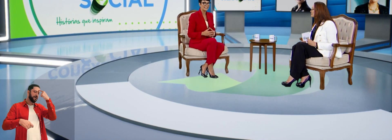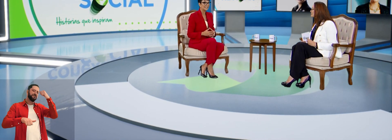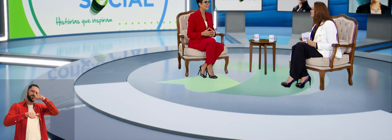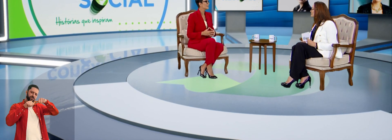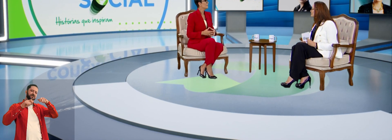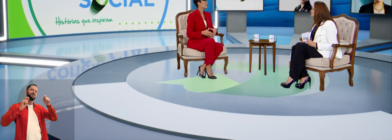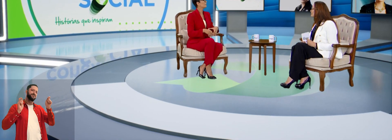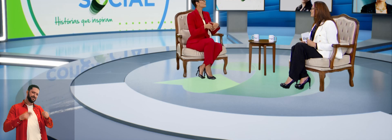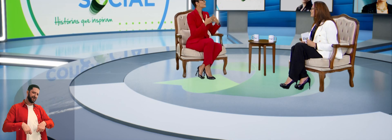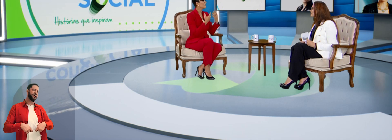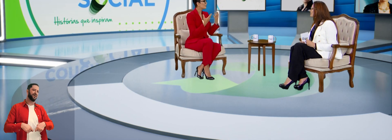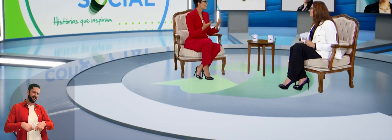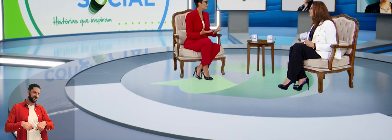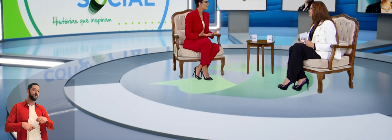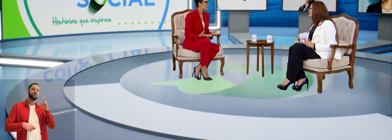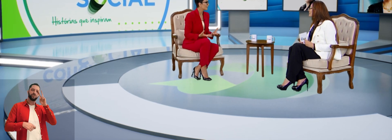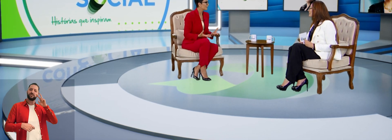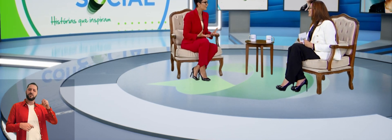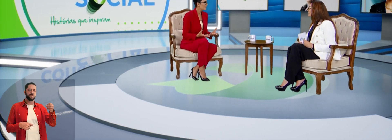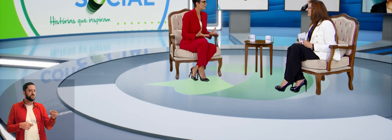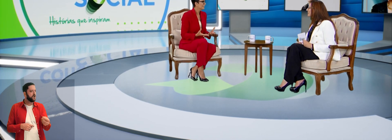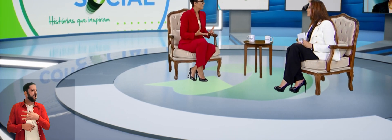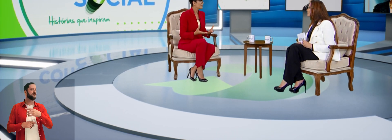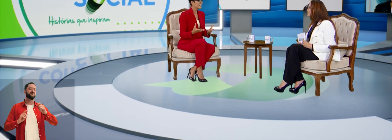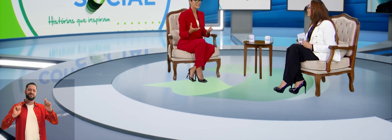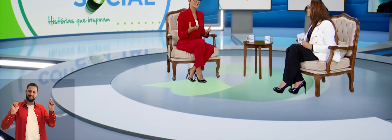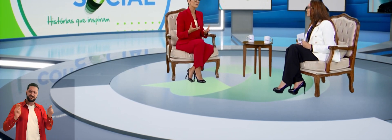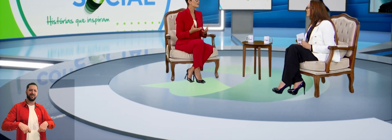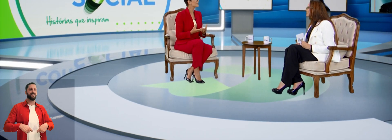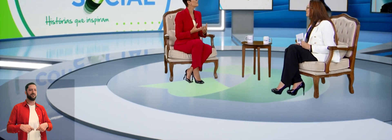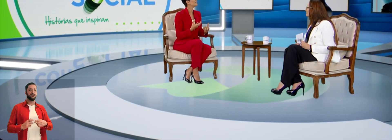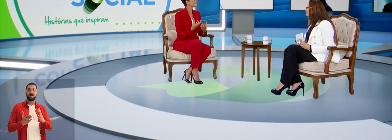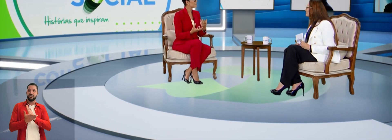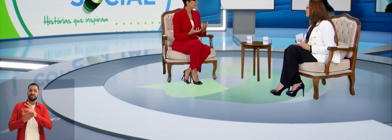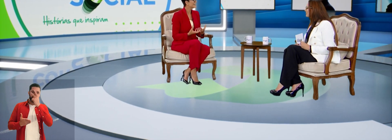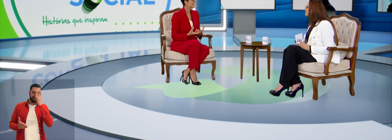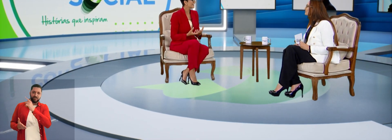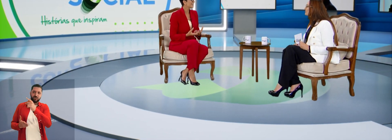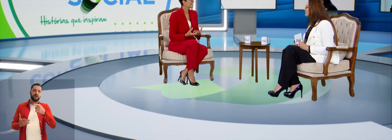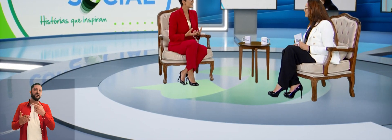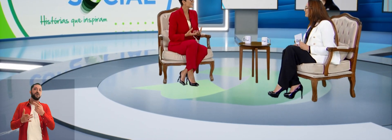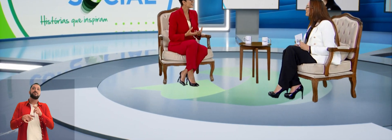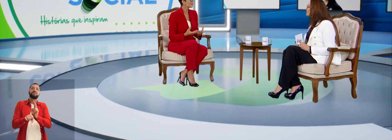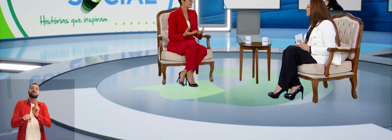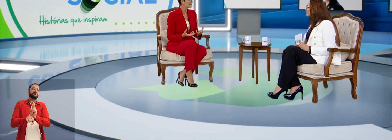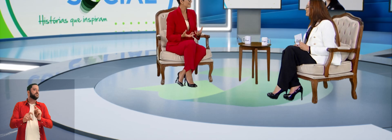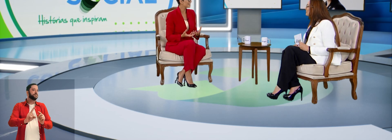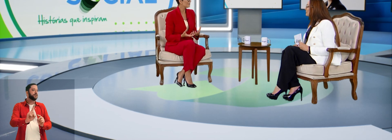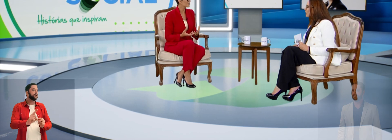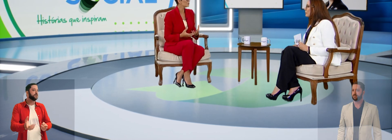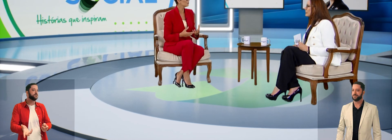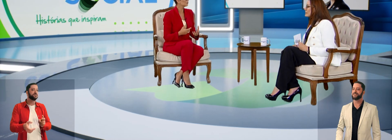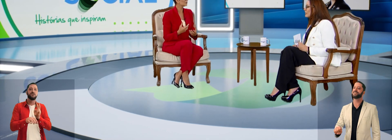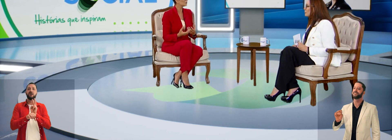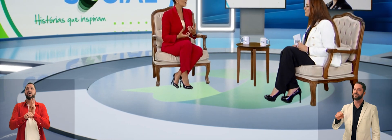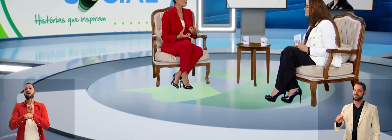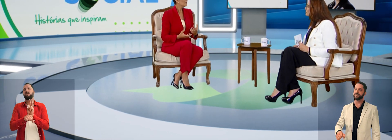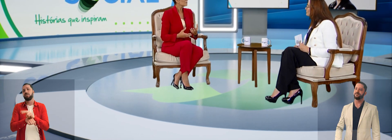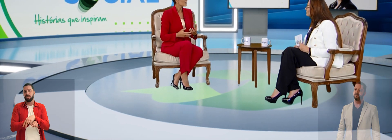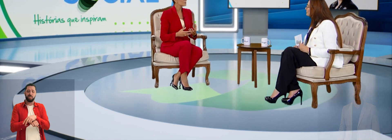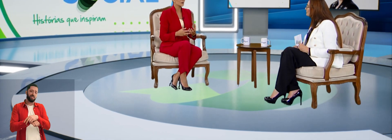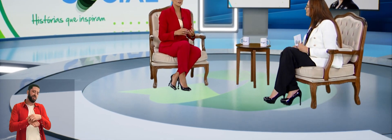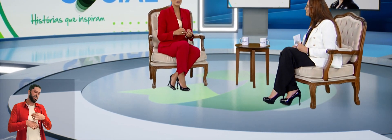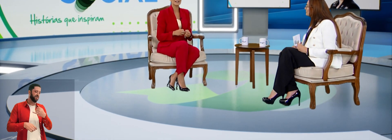de mentalidade, é possível ter uma história nova, porque às vezes as pessoas estão perdendo a esperança, né, Eunice? Não sei se você percebe isso no mundo